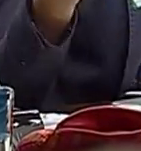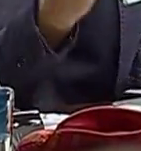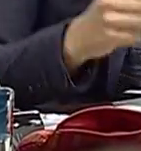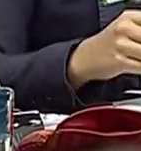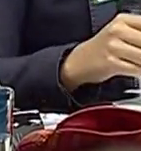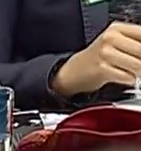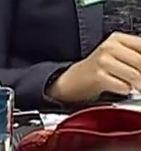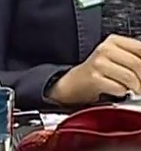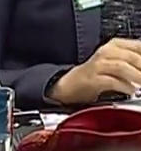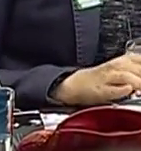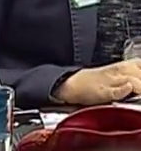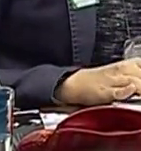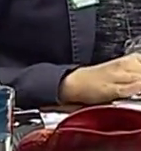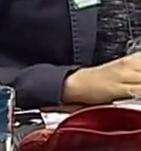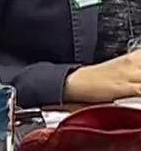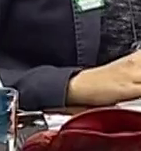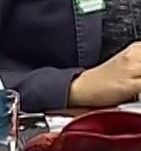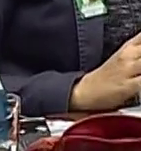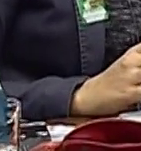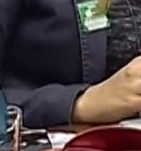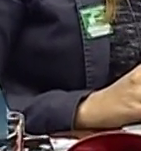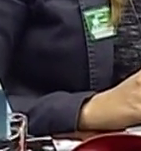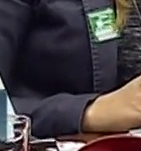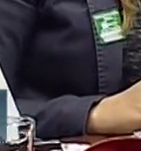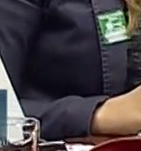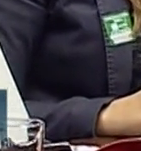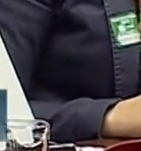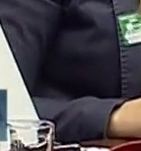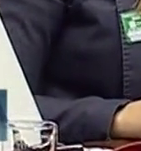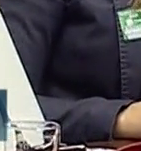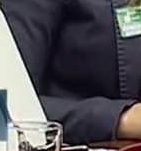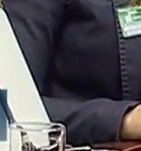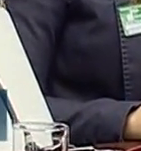Catarina. Pode falar, pode falar. Bom dia.